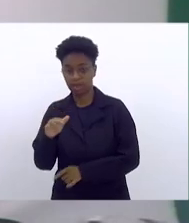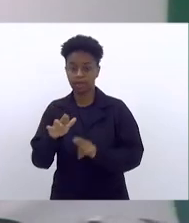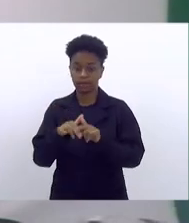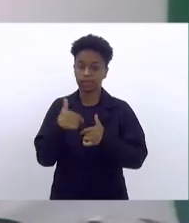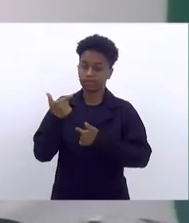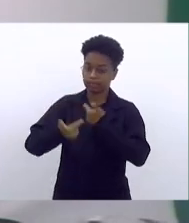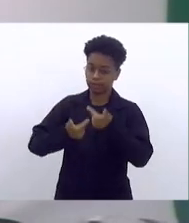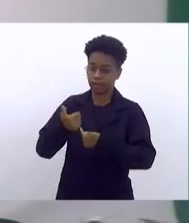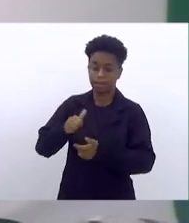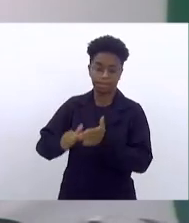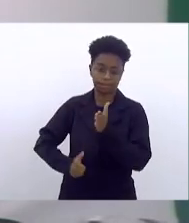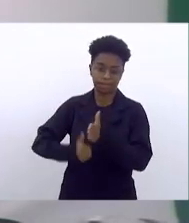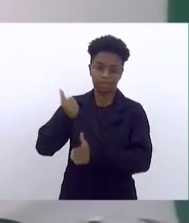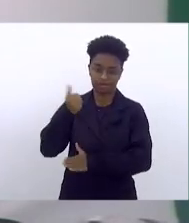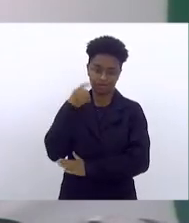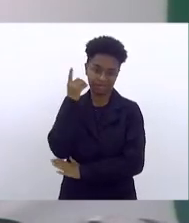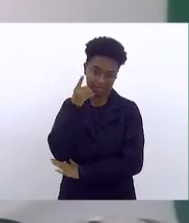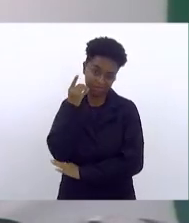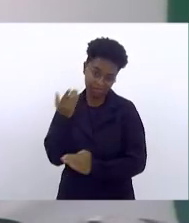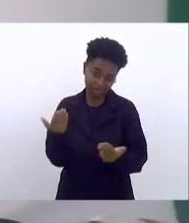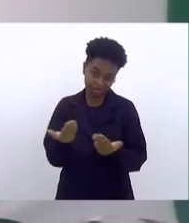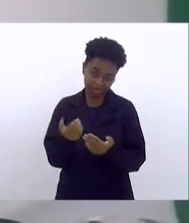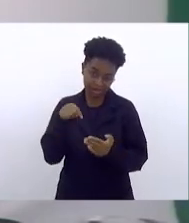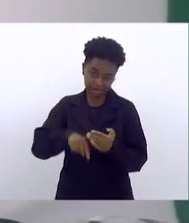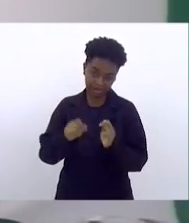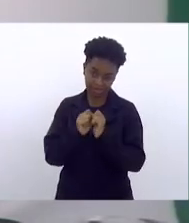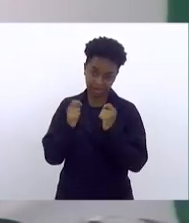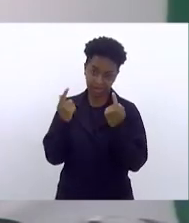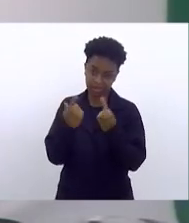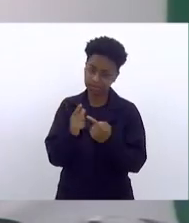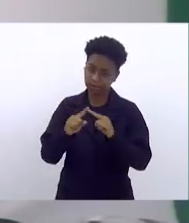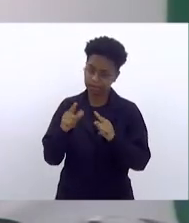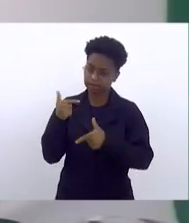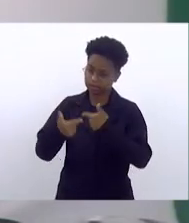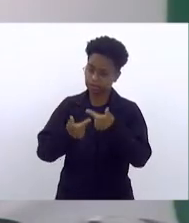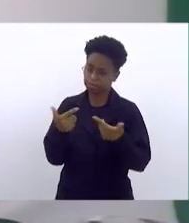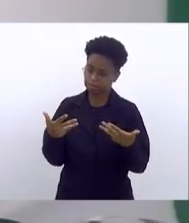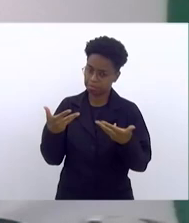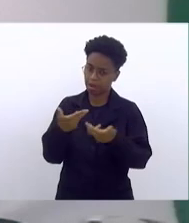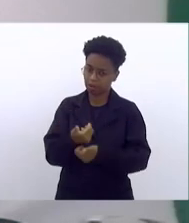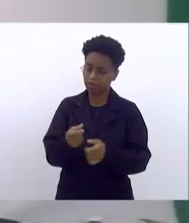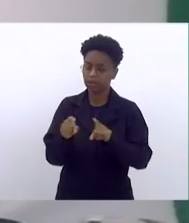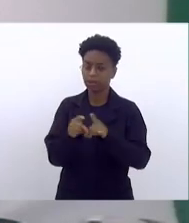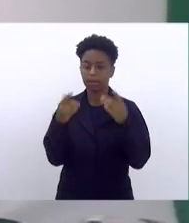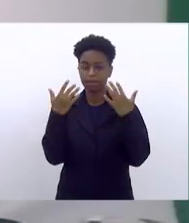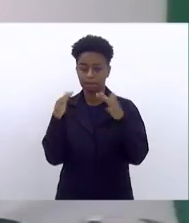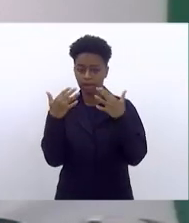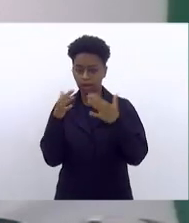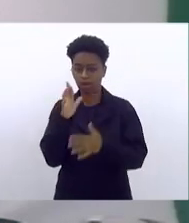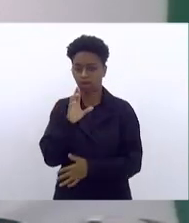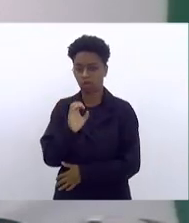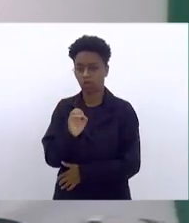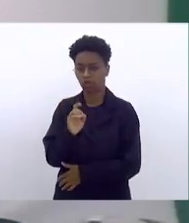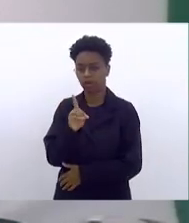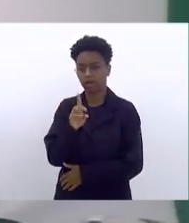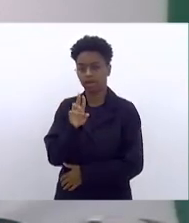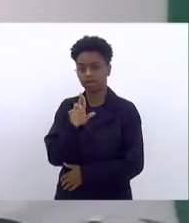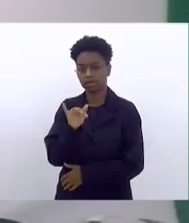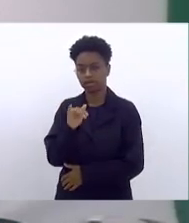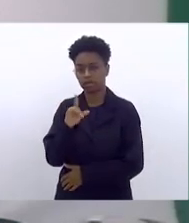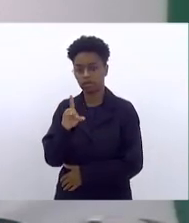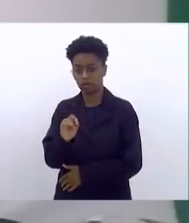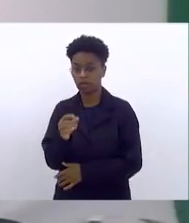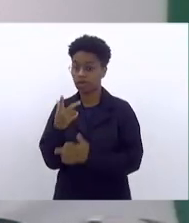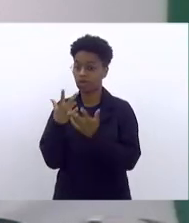mandato aqui na assembleia dilativa aqui quero parabenizar o doutor Rodrigo como está sempre como a tia Ju falou